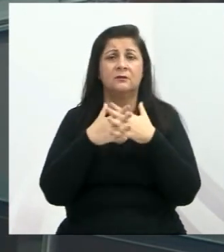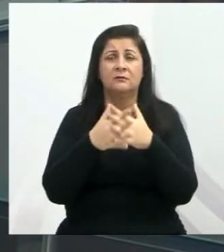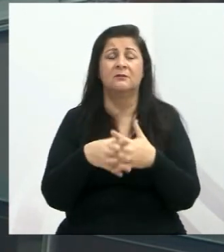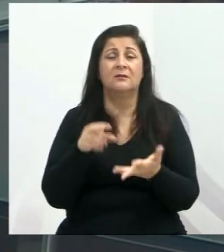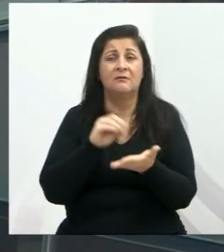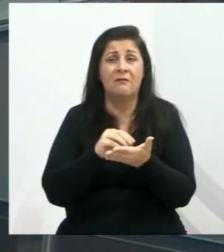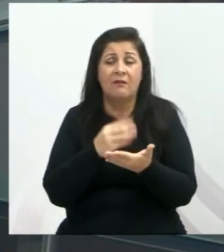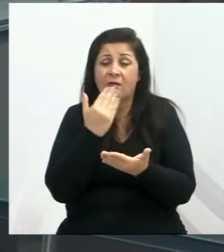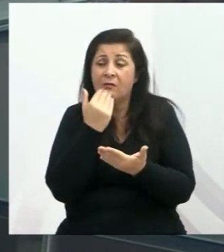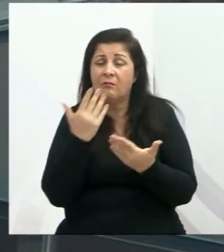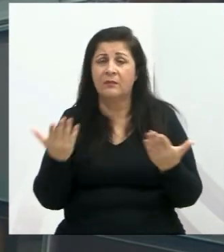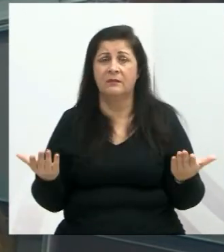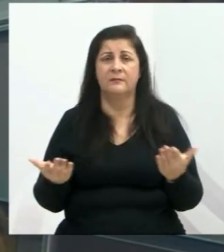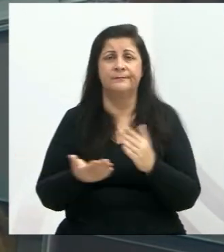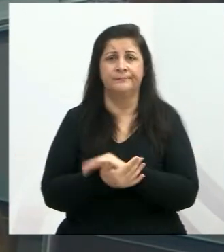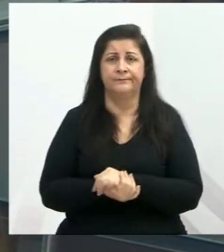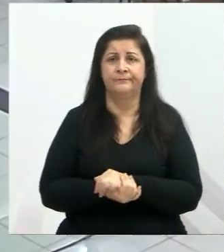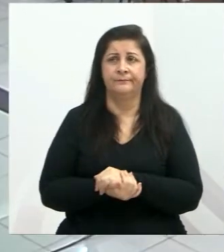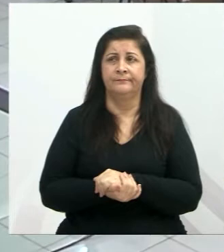comida na mesa.